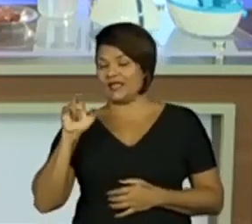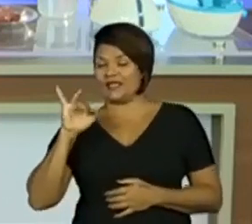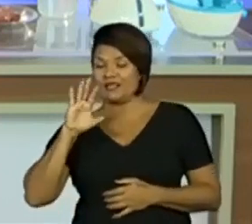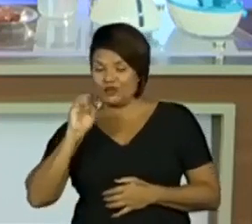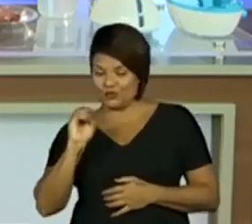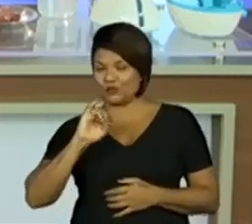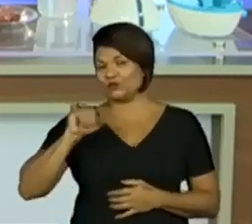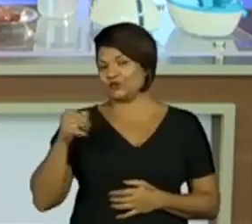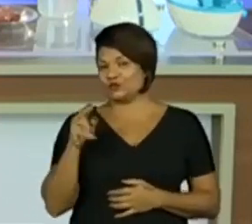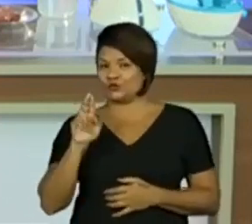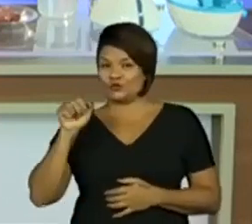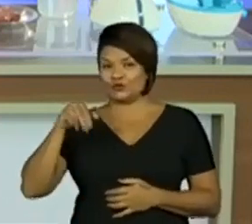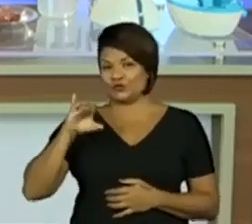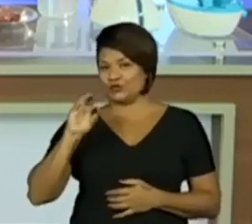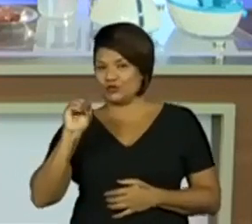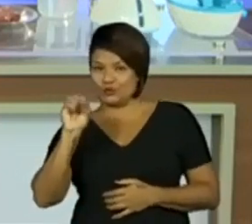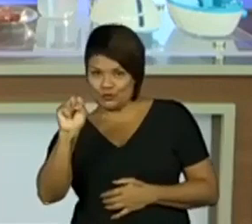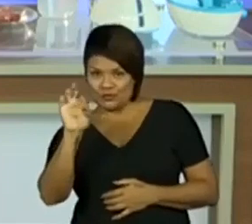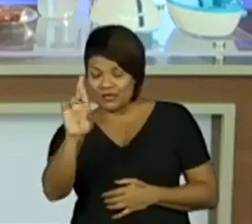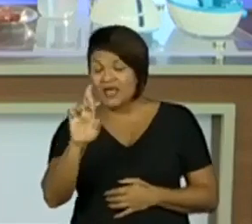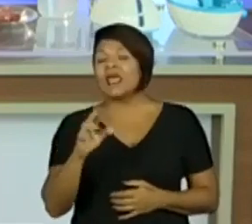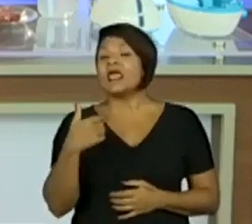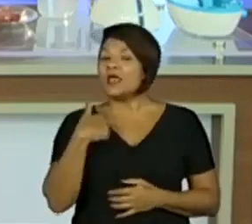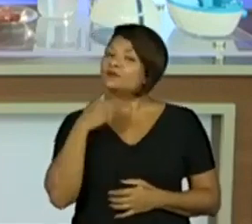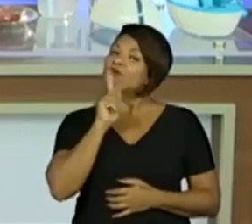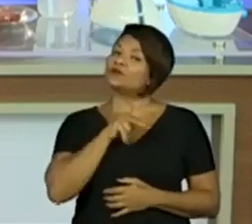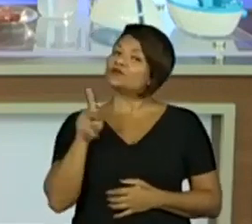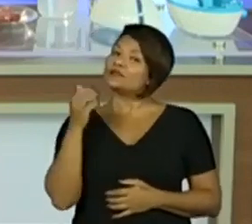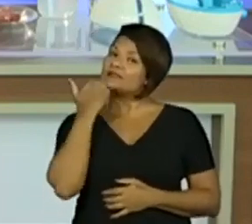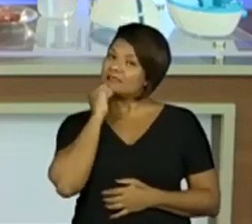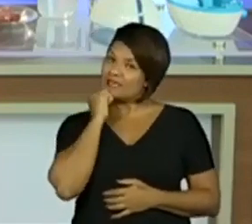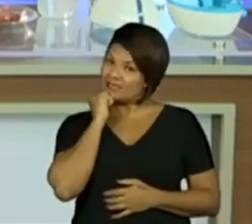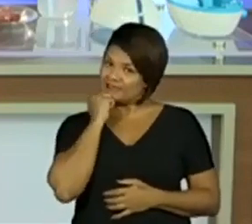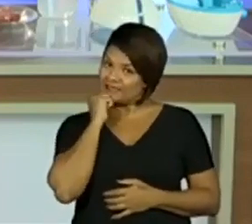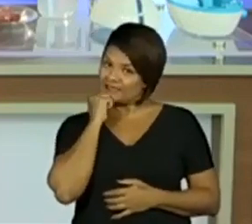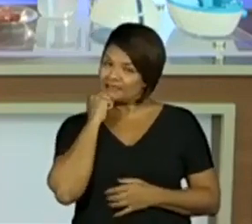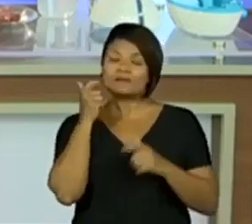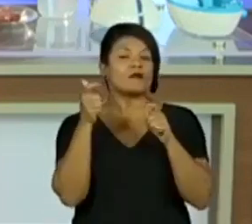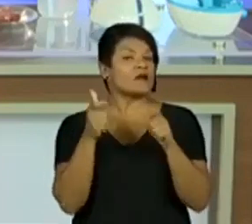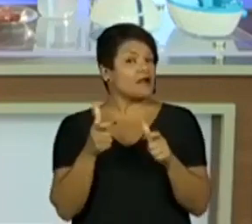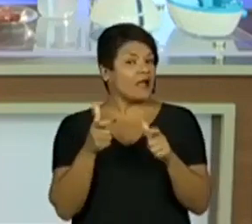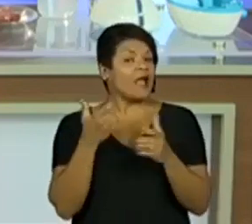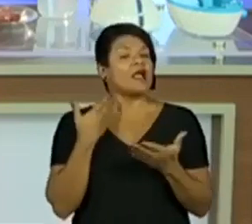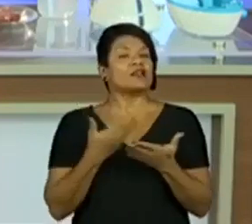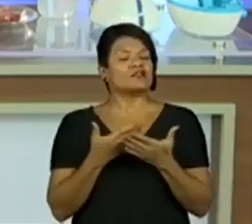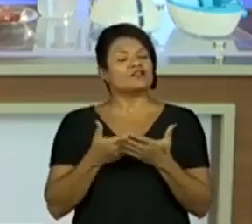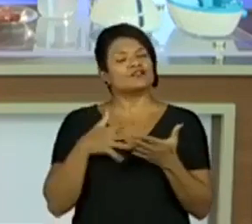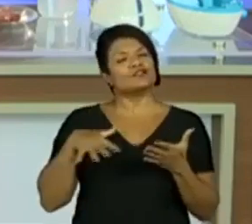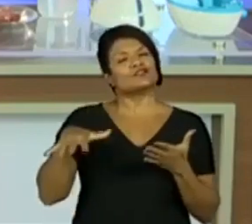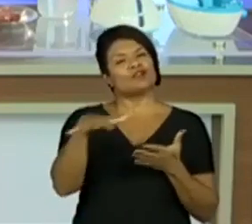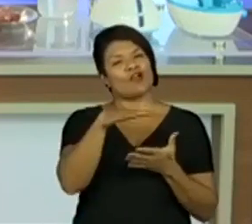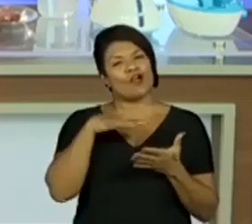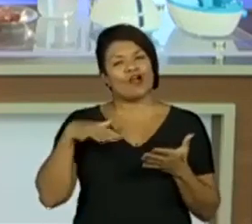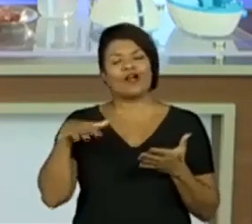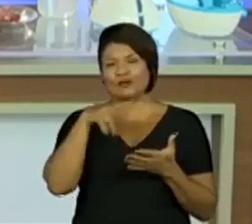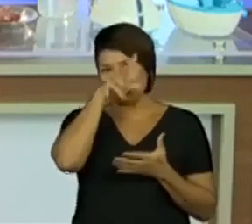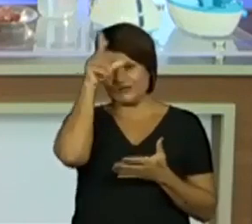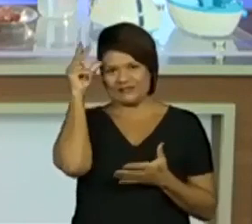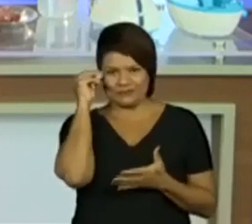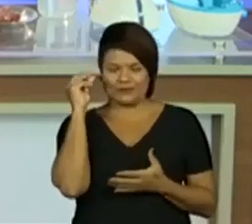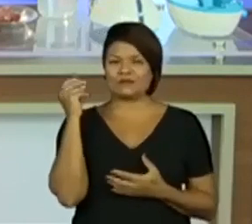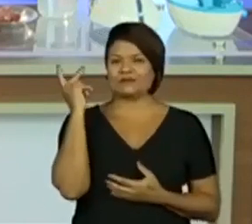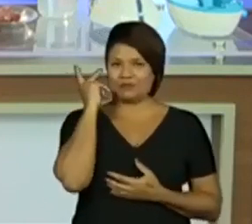Rede Municipal de São Paulo. E nos próximos 30 minutos, eu e uma grande equipe